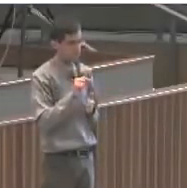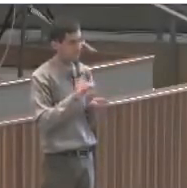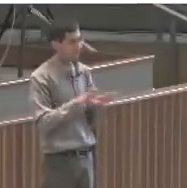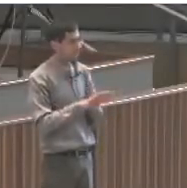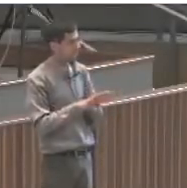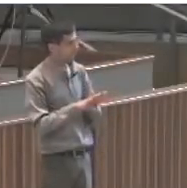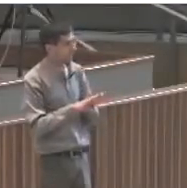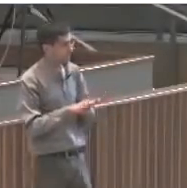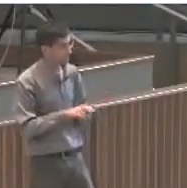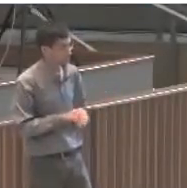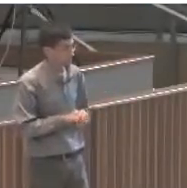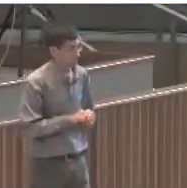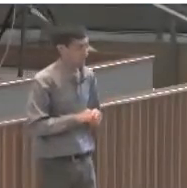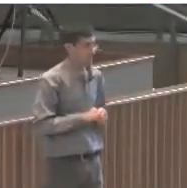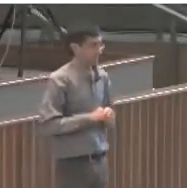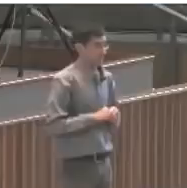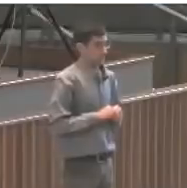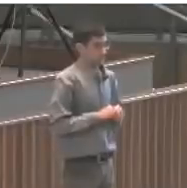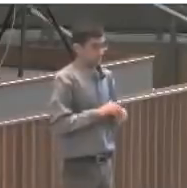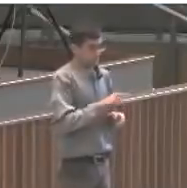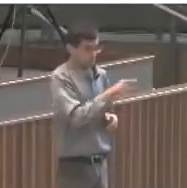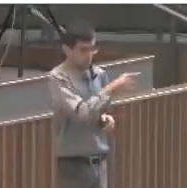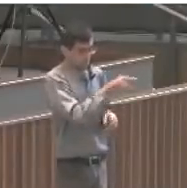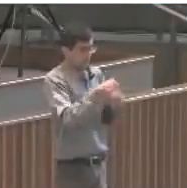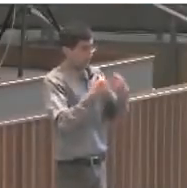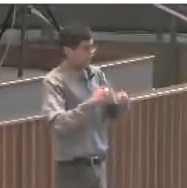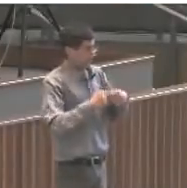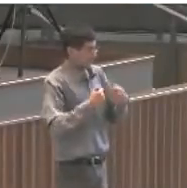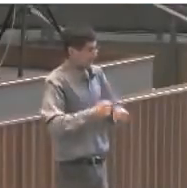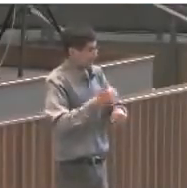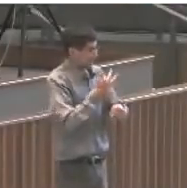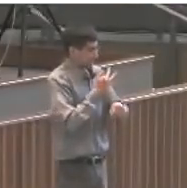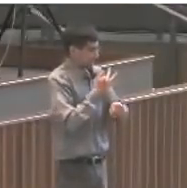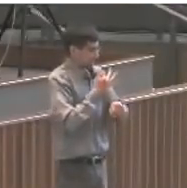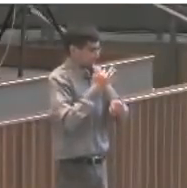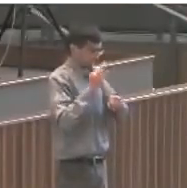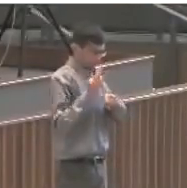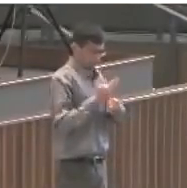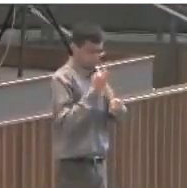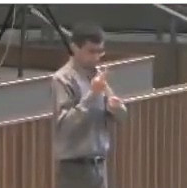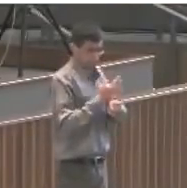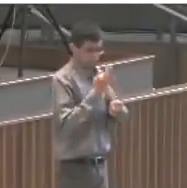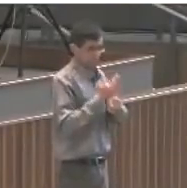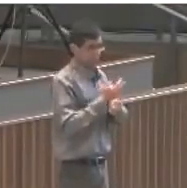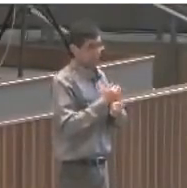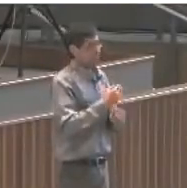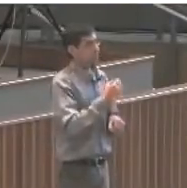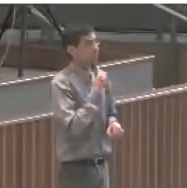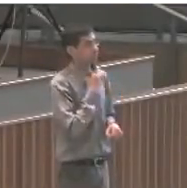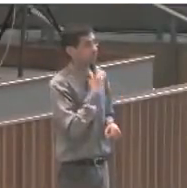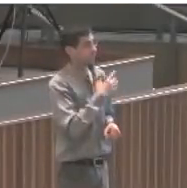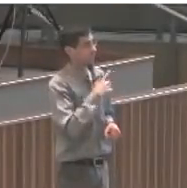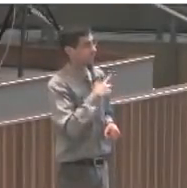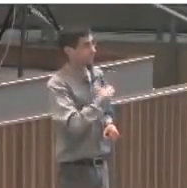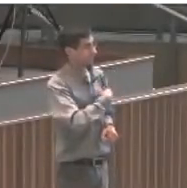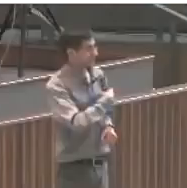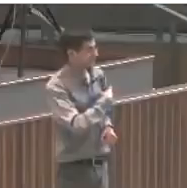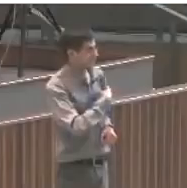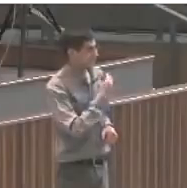é fácil enfrentamento dos seus medos porque muitas vezes nós não decidimos que é o princípio da